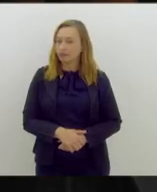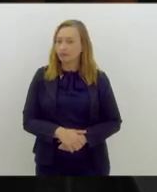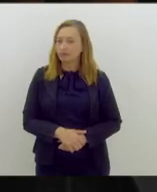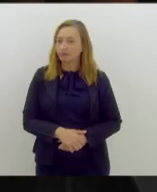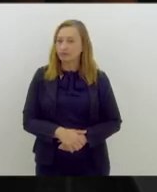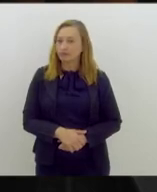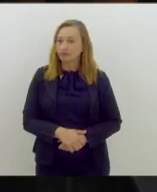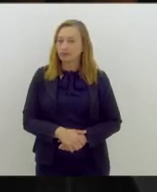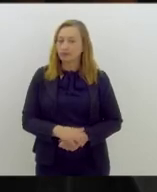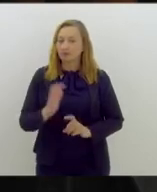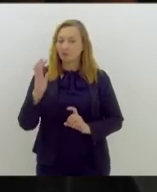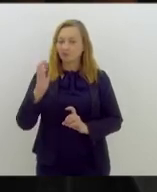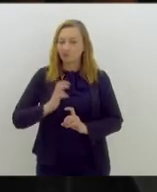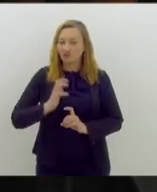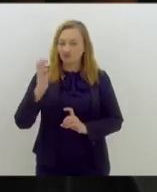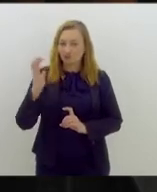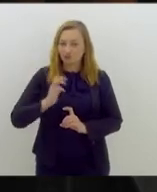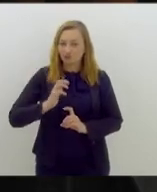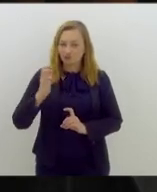influenciados